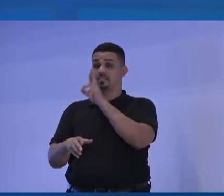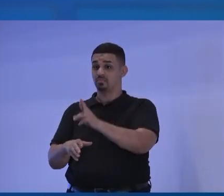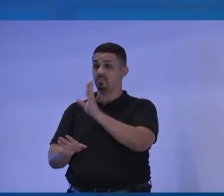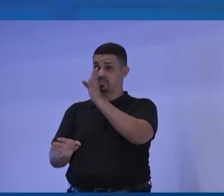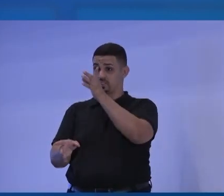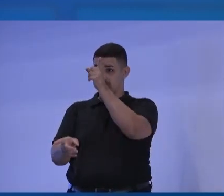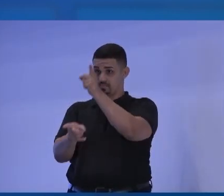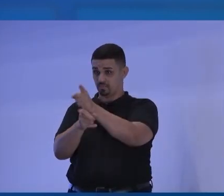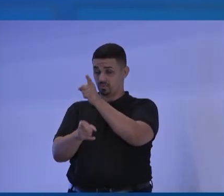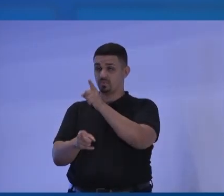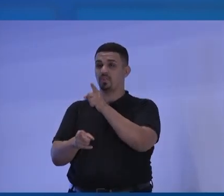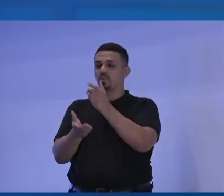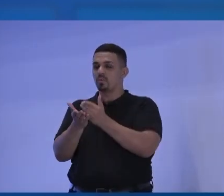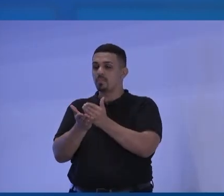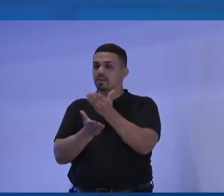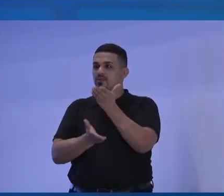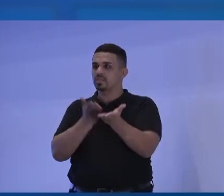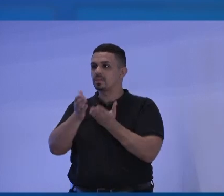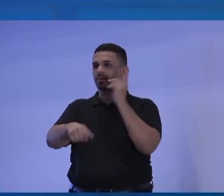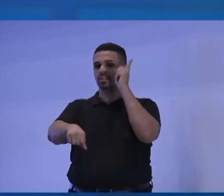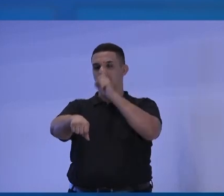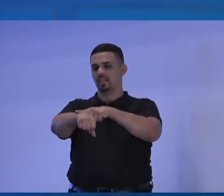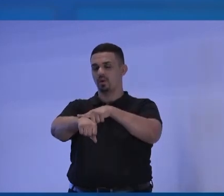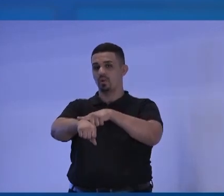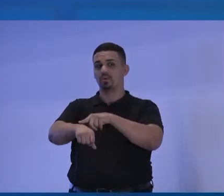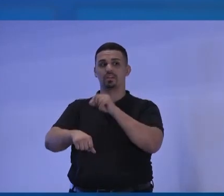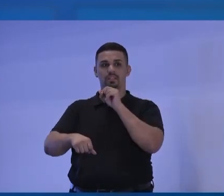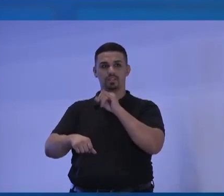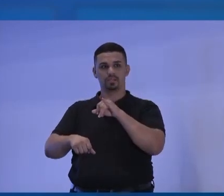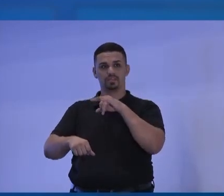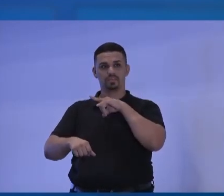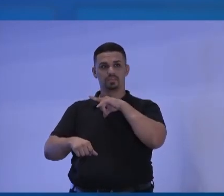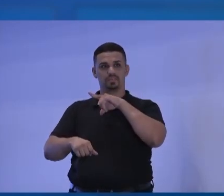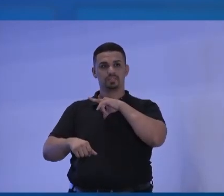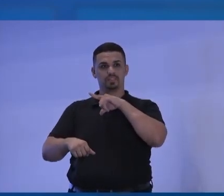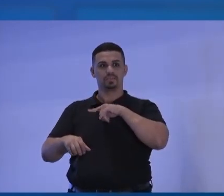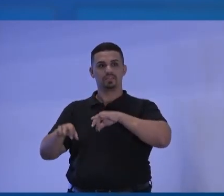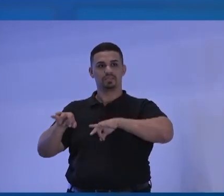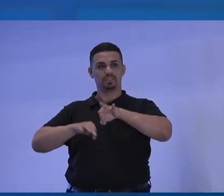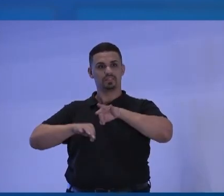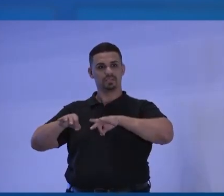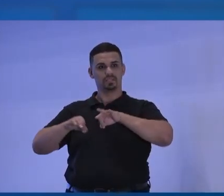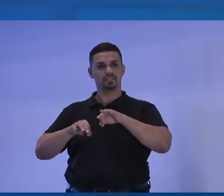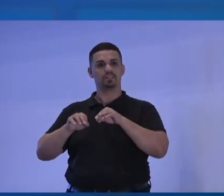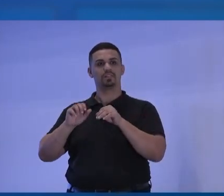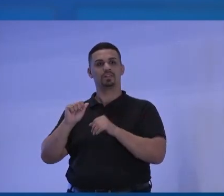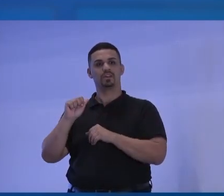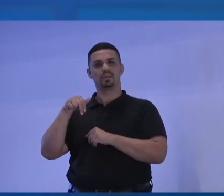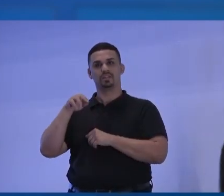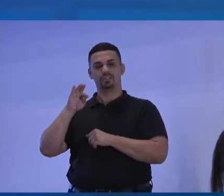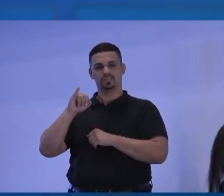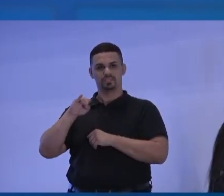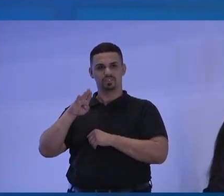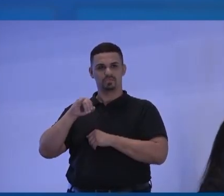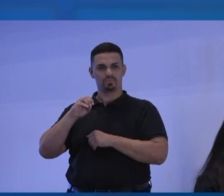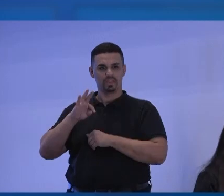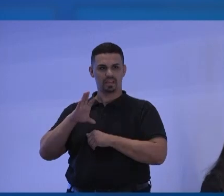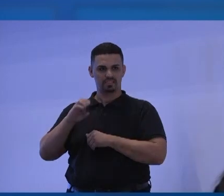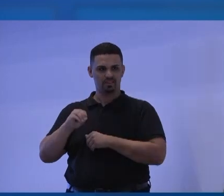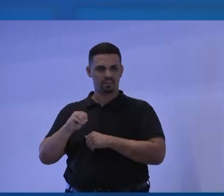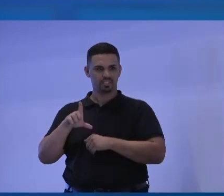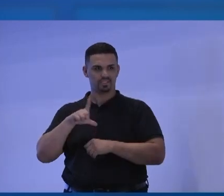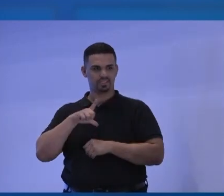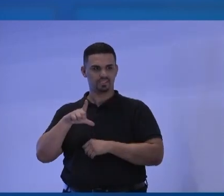é iniciado imediatamente. Como eu disse antes, essa cartela, uma combinação de antibióticos, o paciente toma aqueles 6